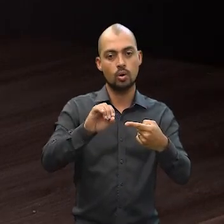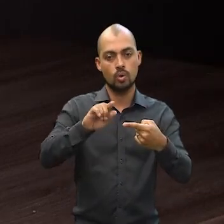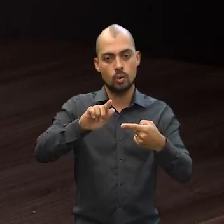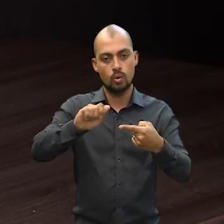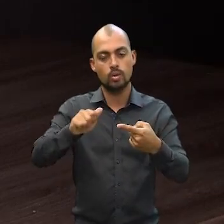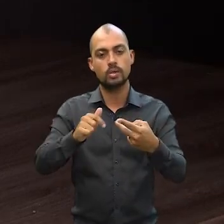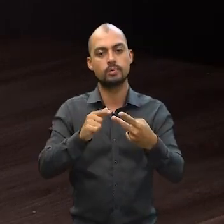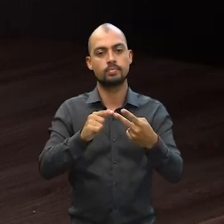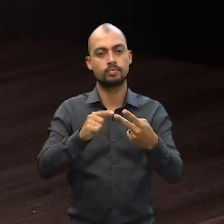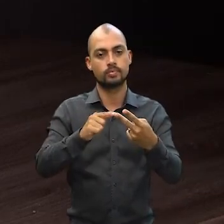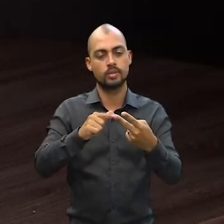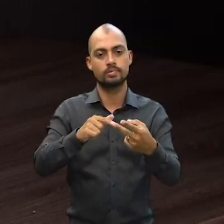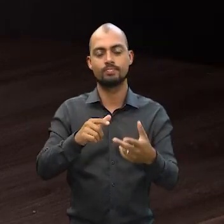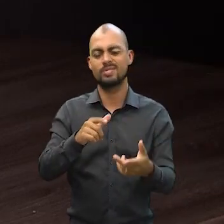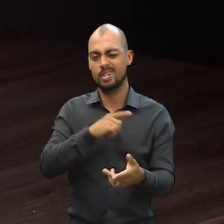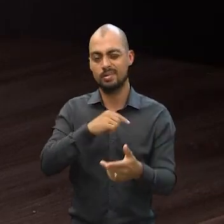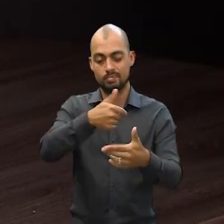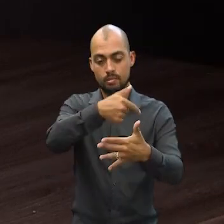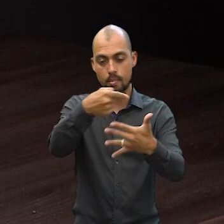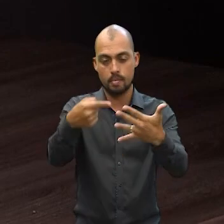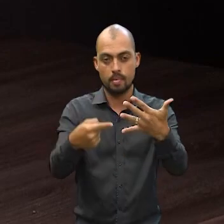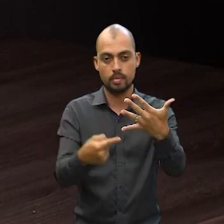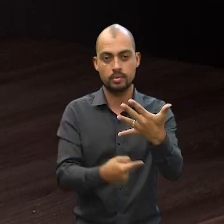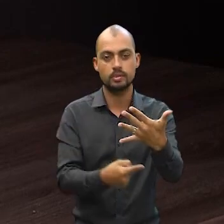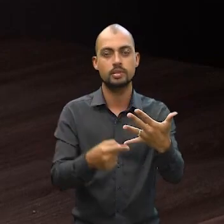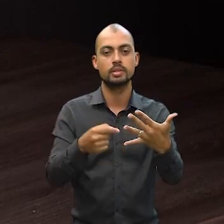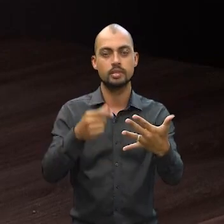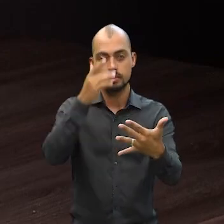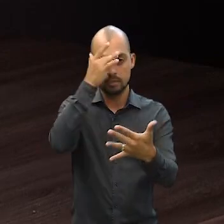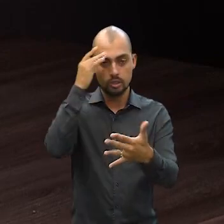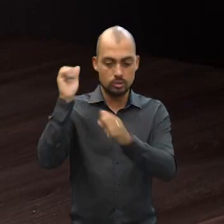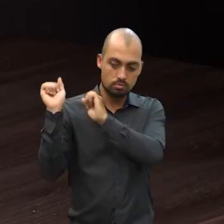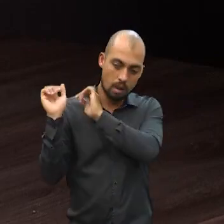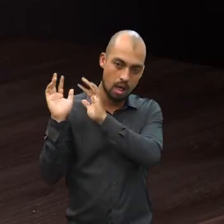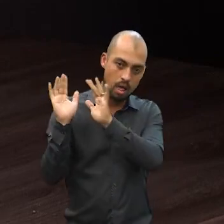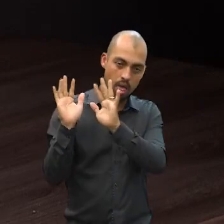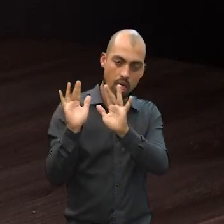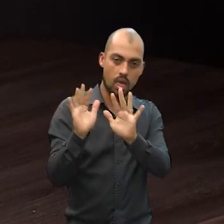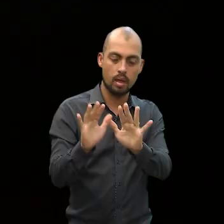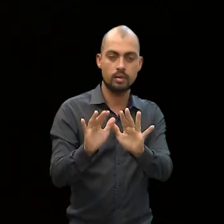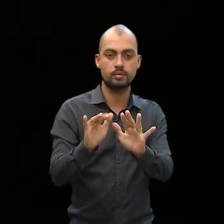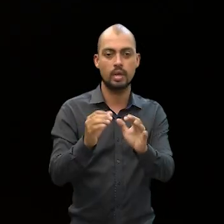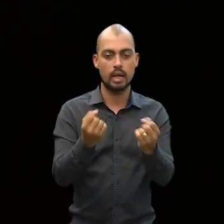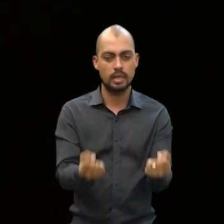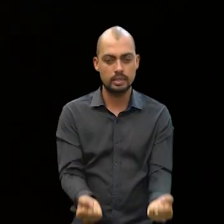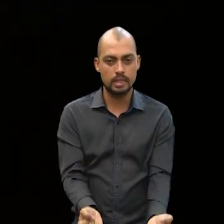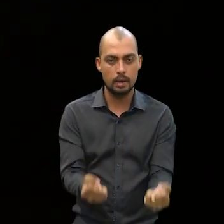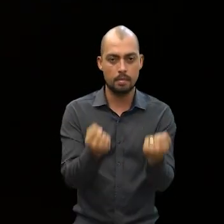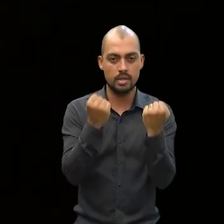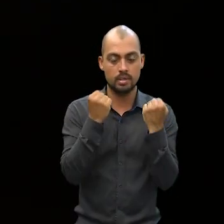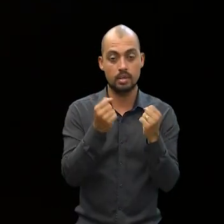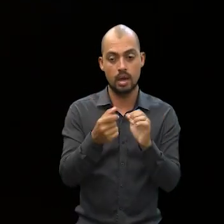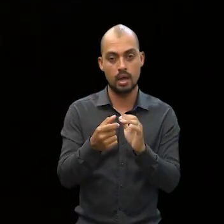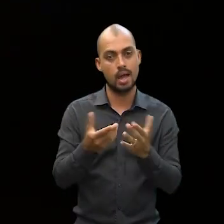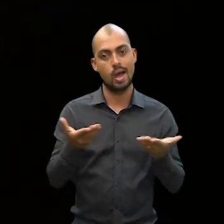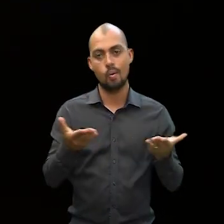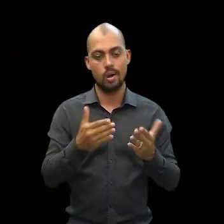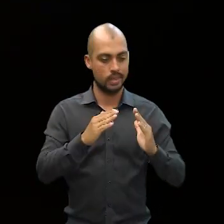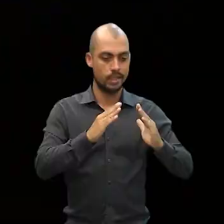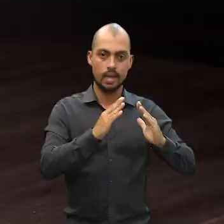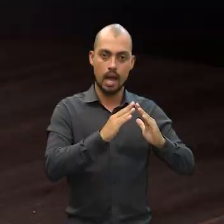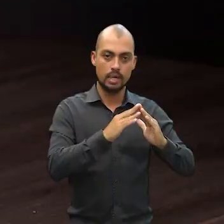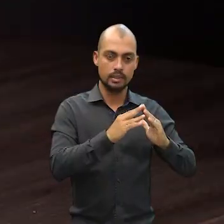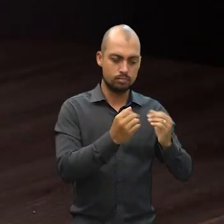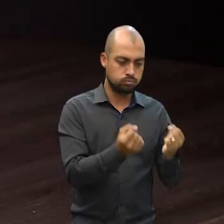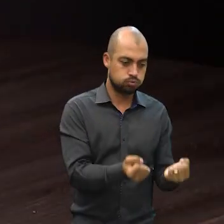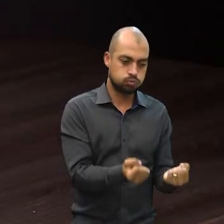faz pilates, porque a gente viu que muita gente começou então a fazer o exercício em casa.